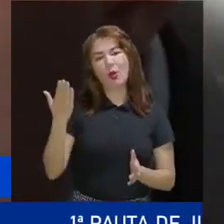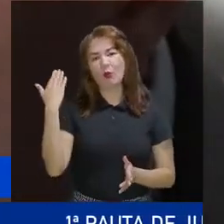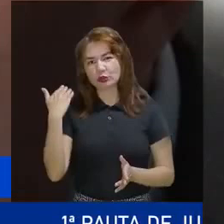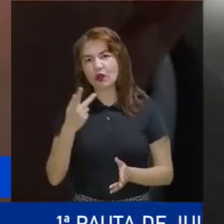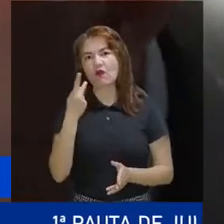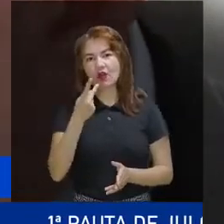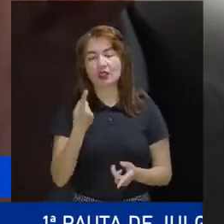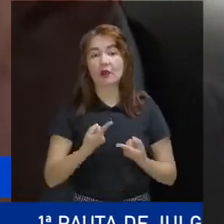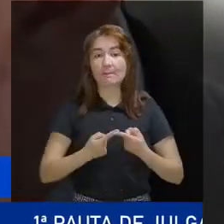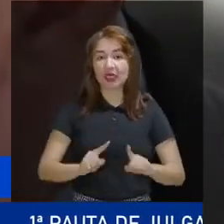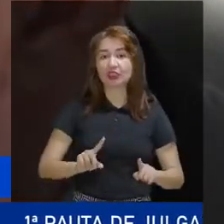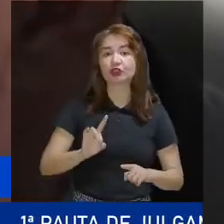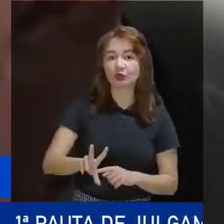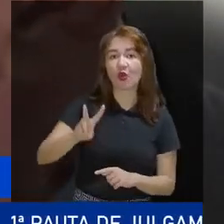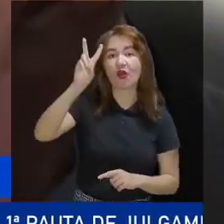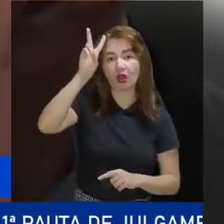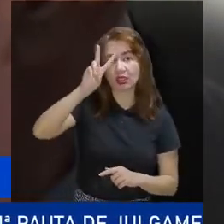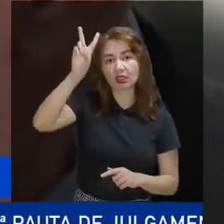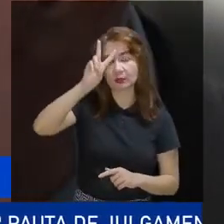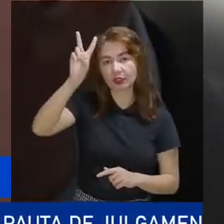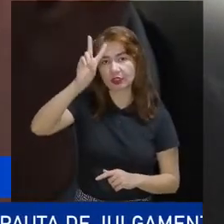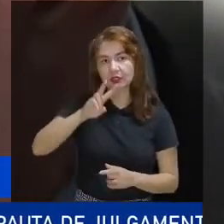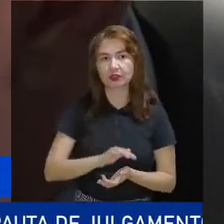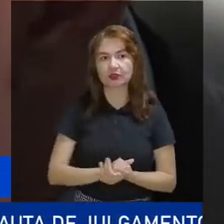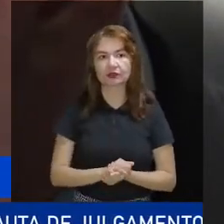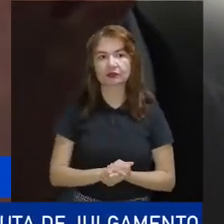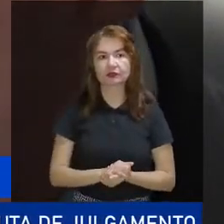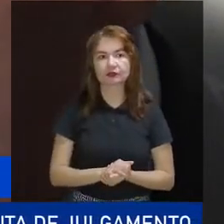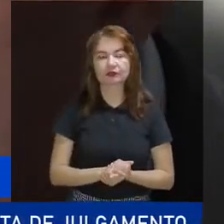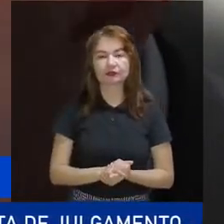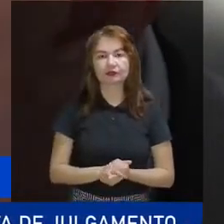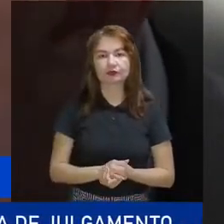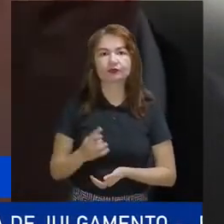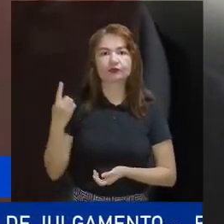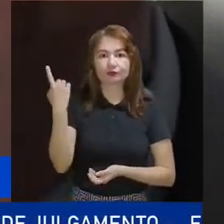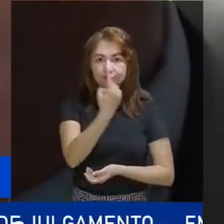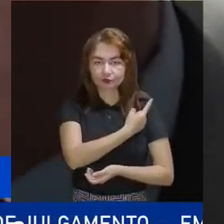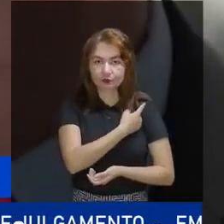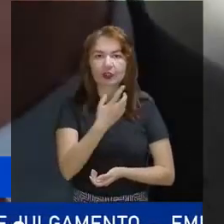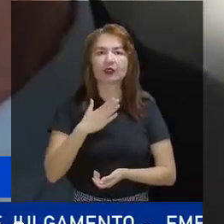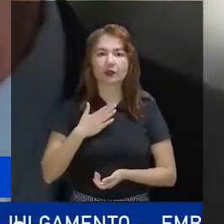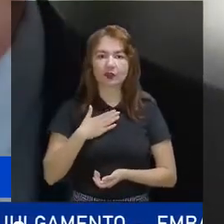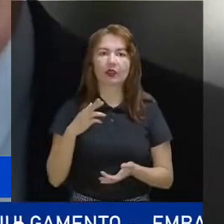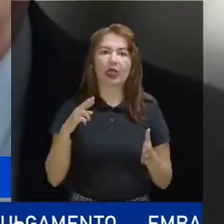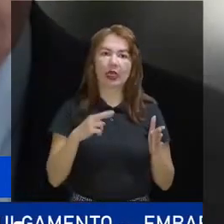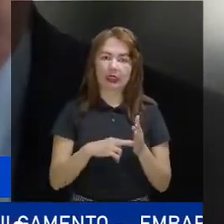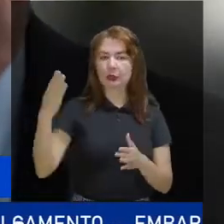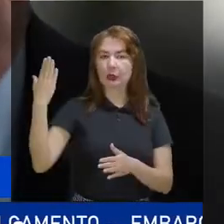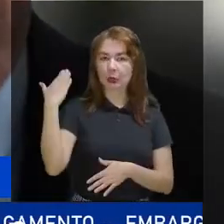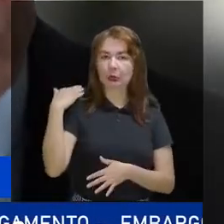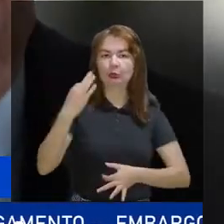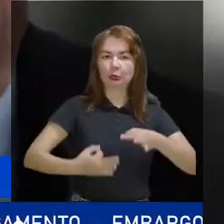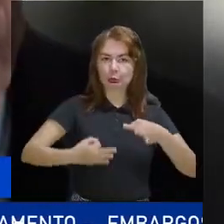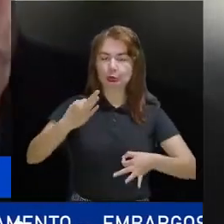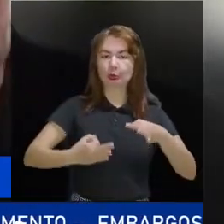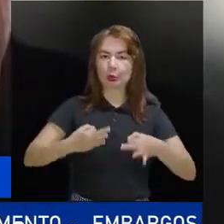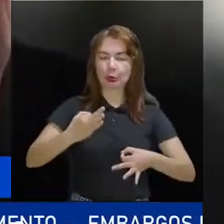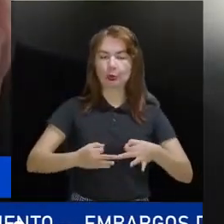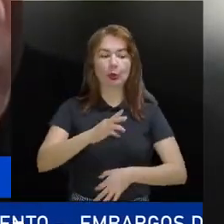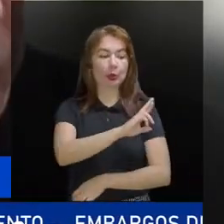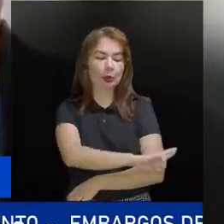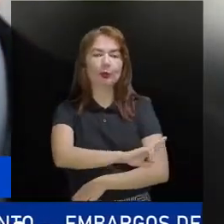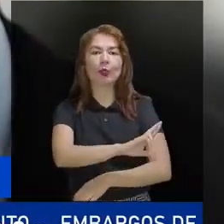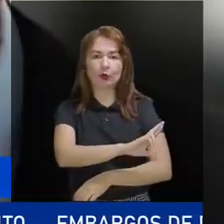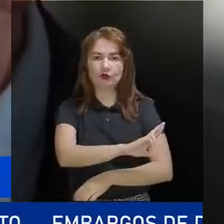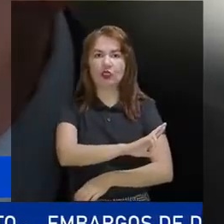anteriormente, mas só relembrando a Corte, que na ação que nós chegamos a julgar da minha relatoria, nós julgamos improcedentes